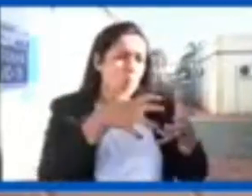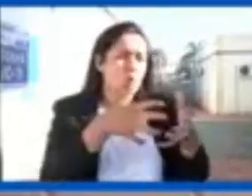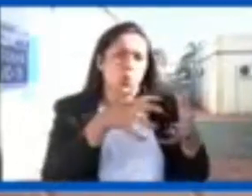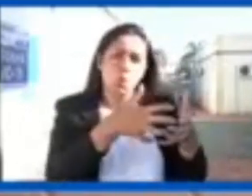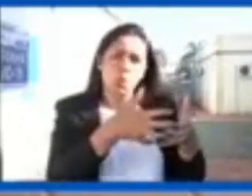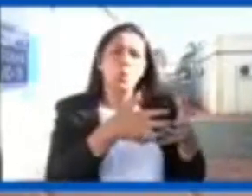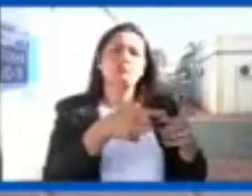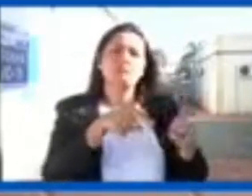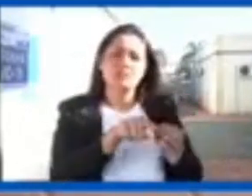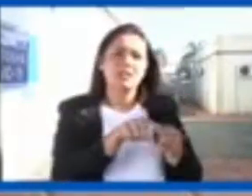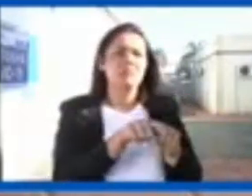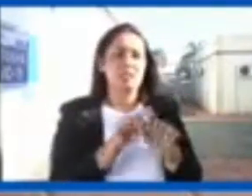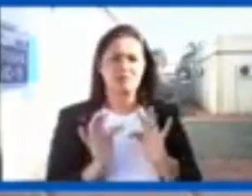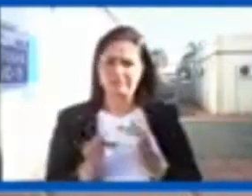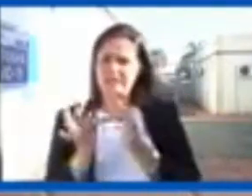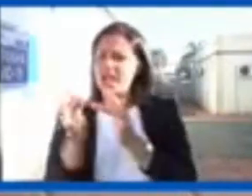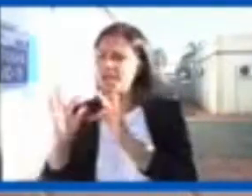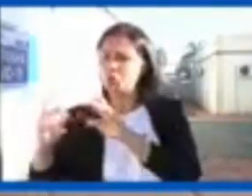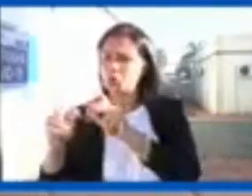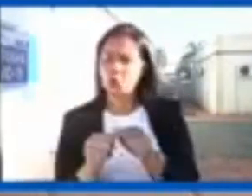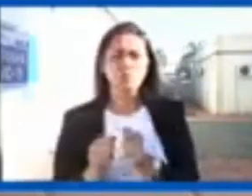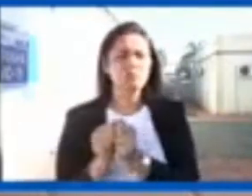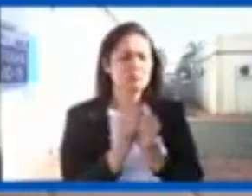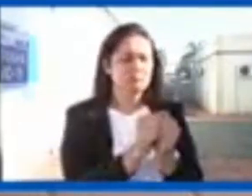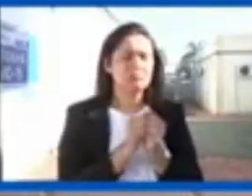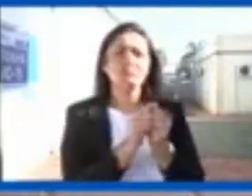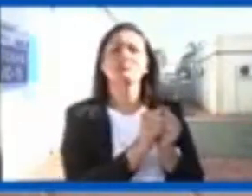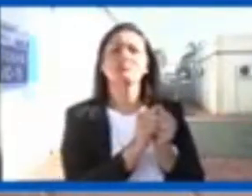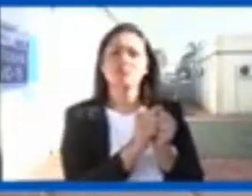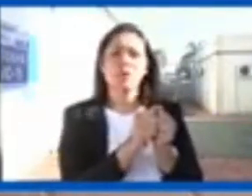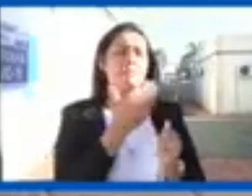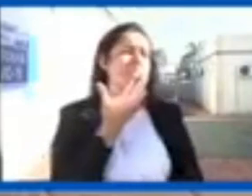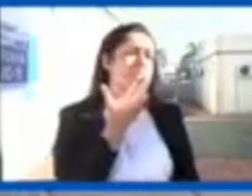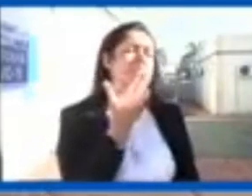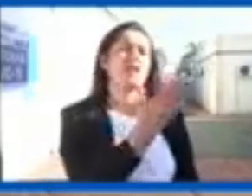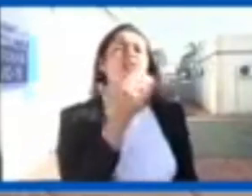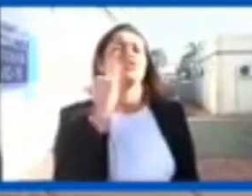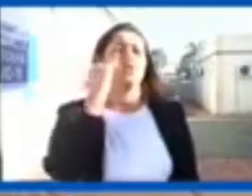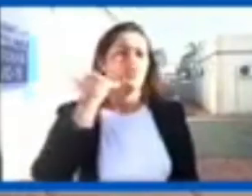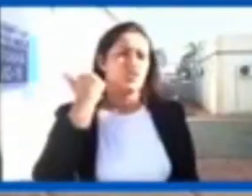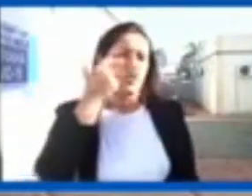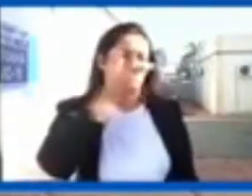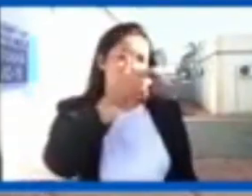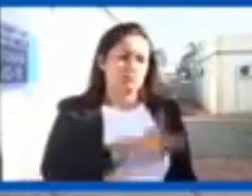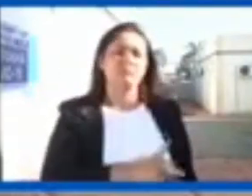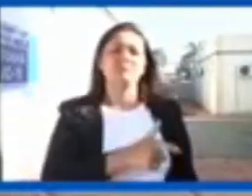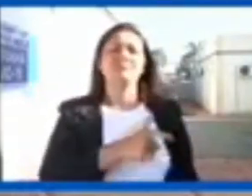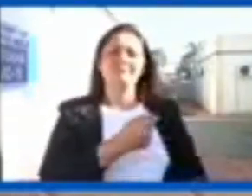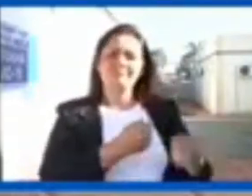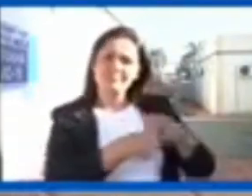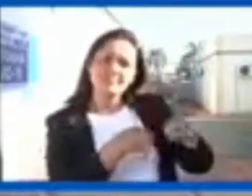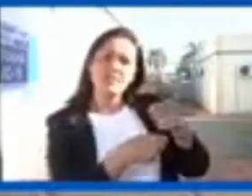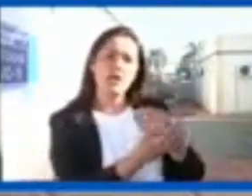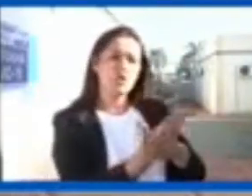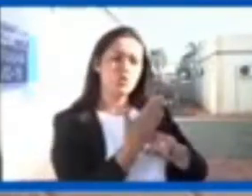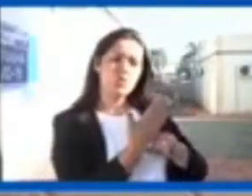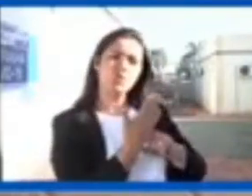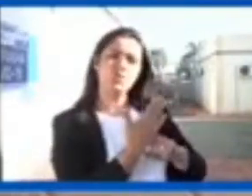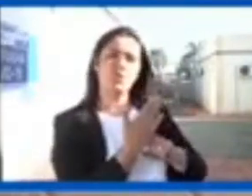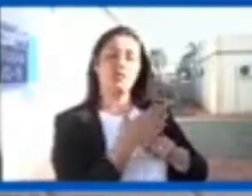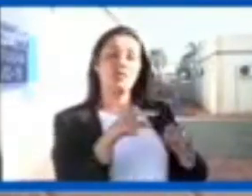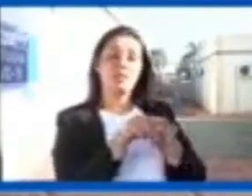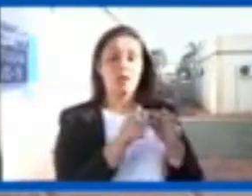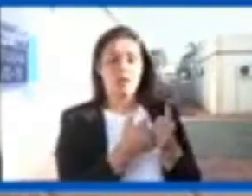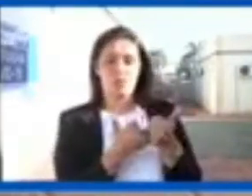como câmera técnica do comitê levamos a solicitação a gestão do Jorge Seba e